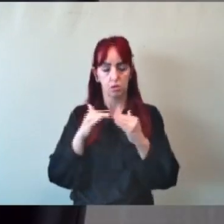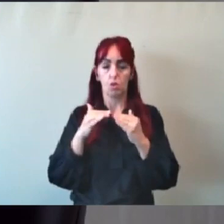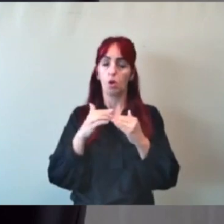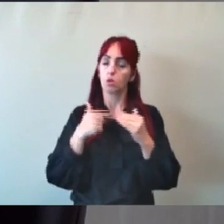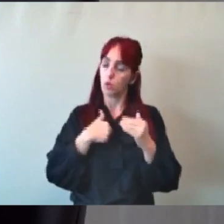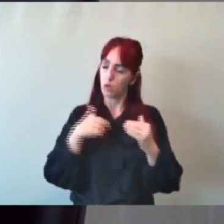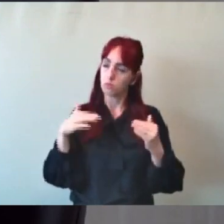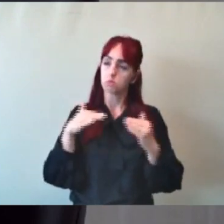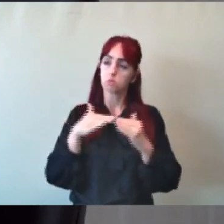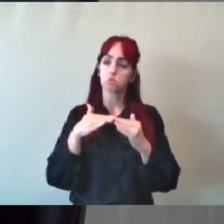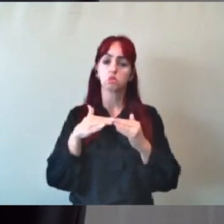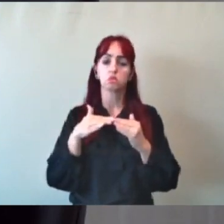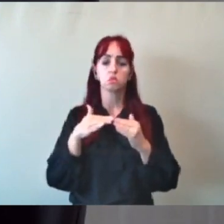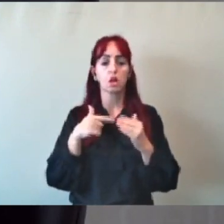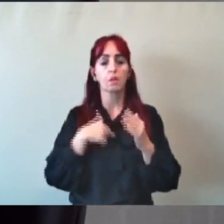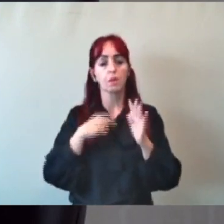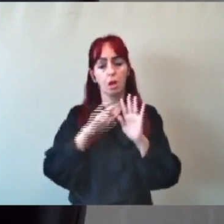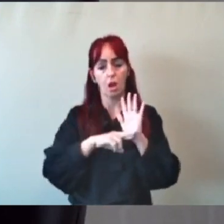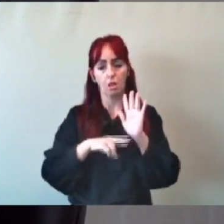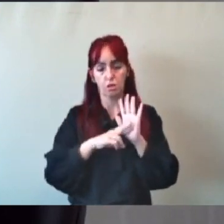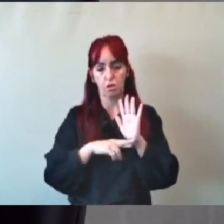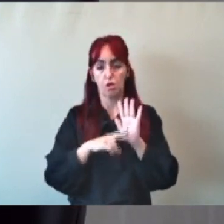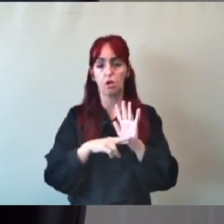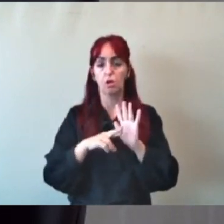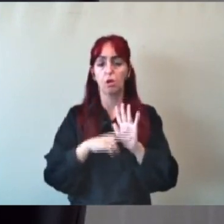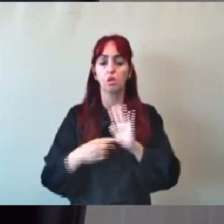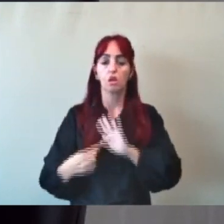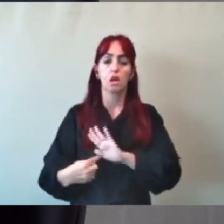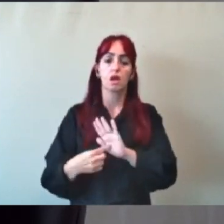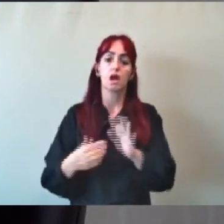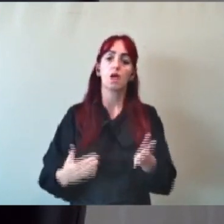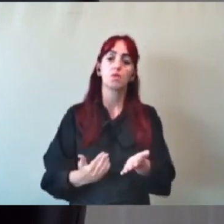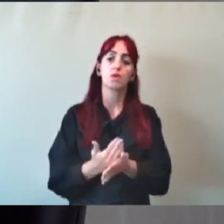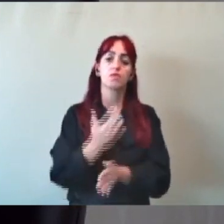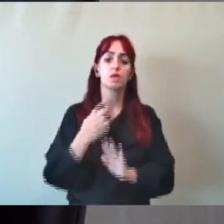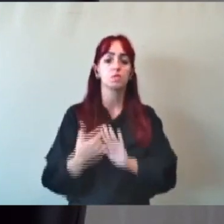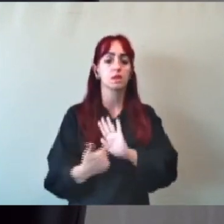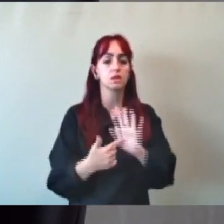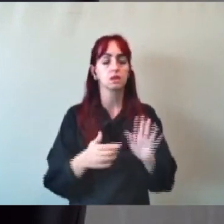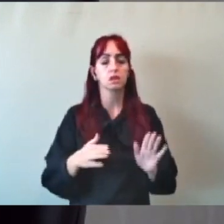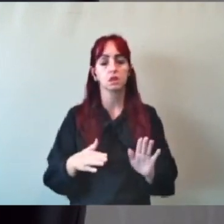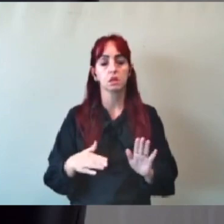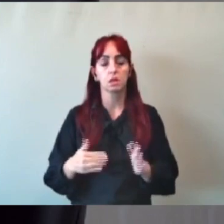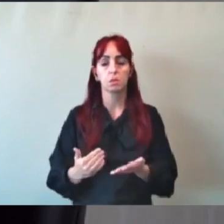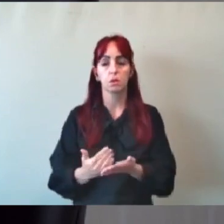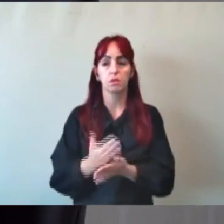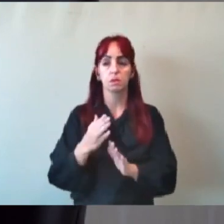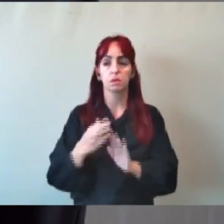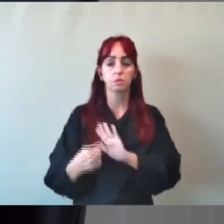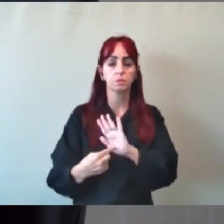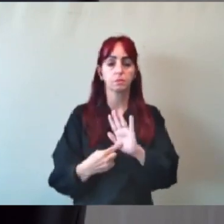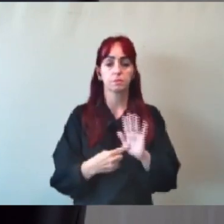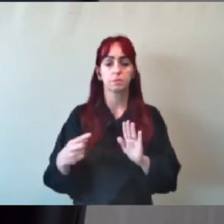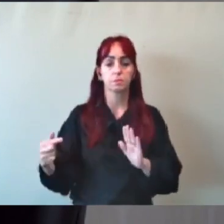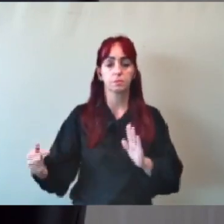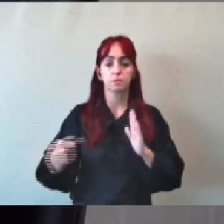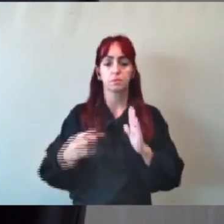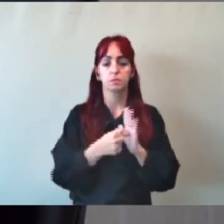o meu relatório, então fica aprovado o parecer pela aprovação com a apresentação de indicação à